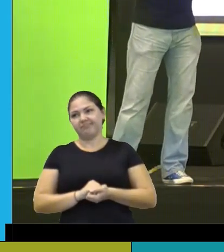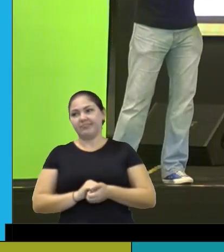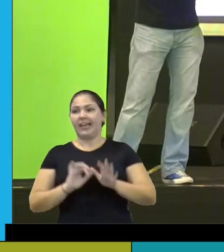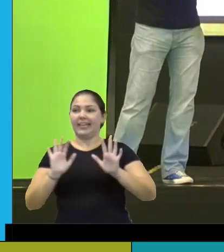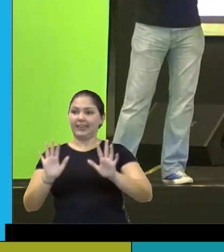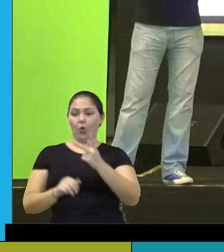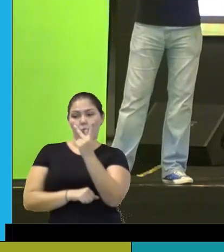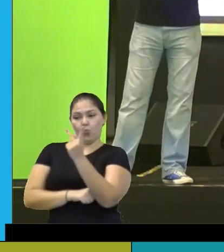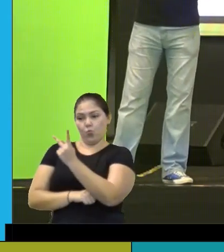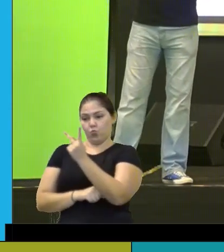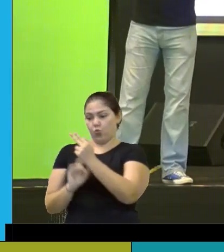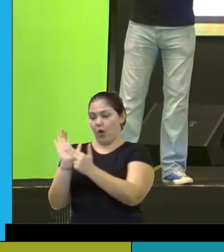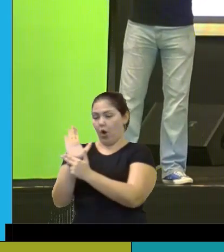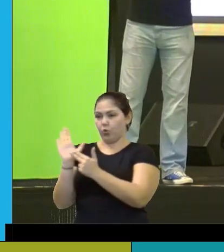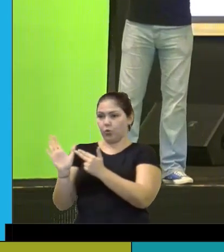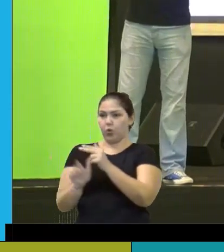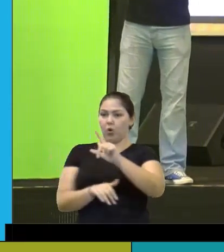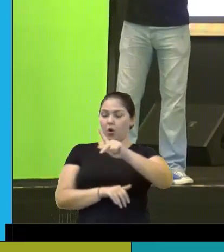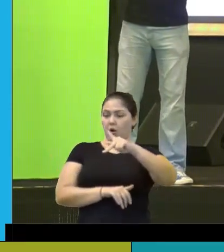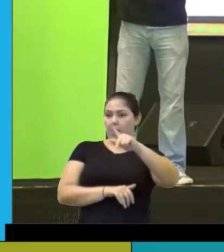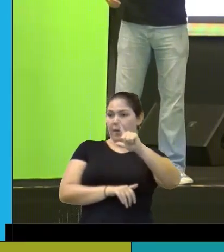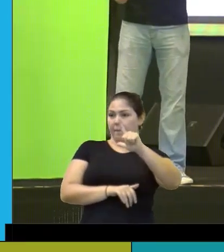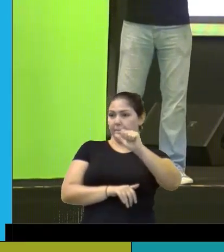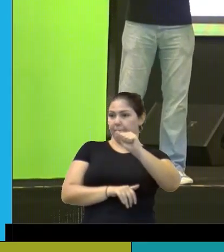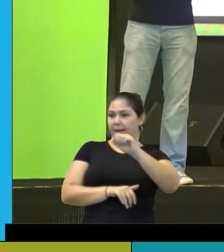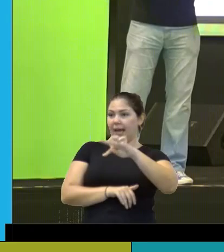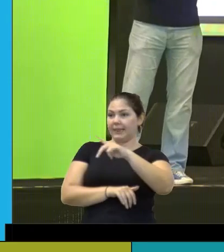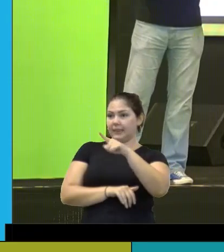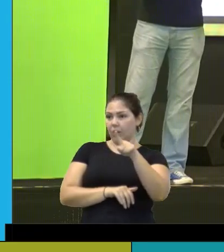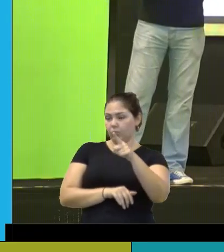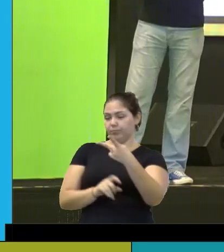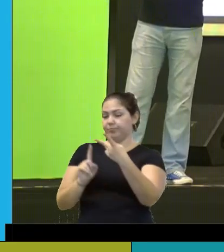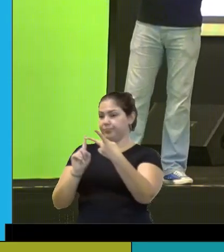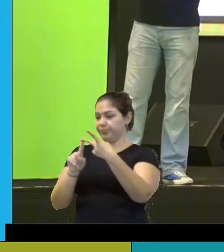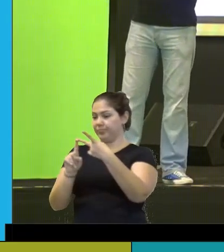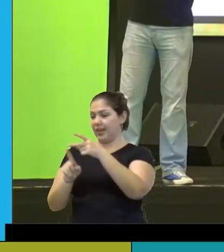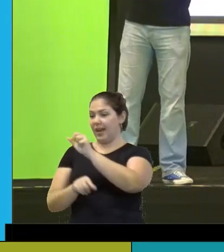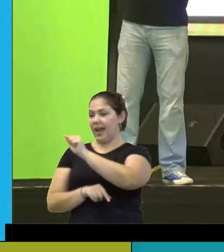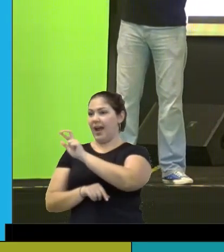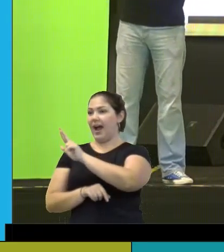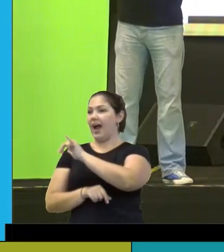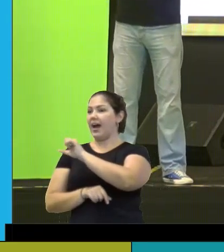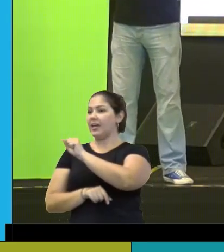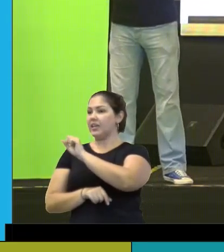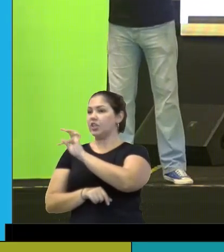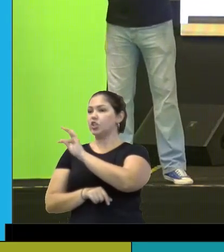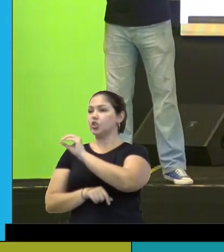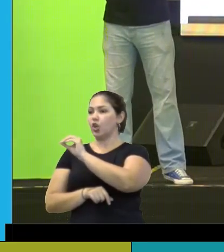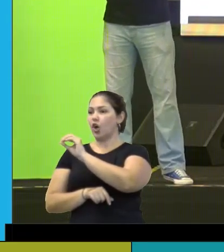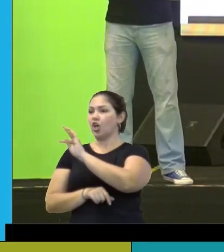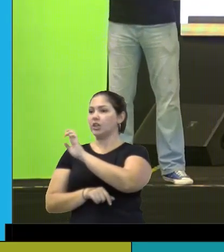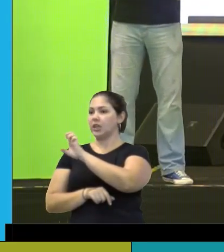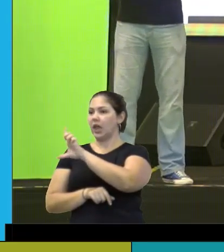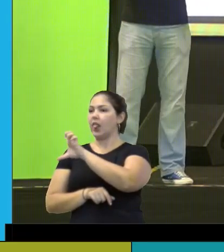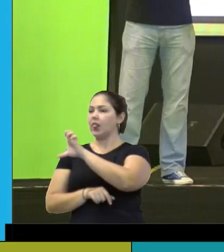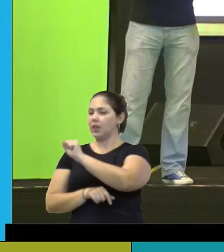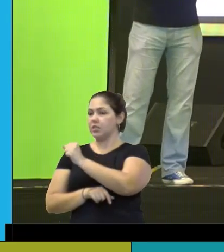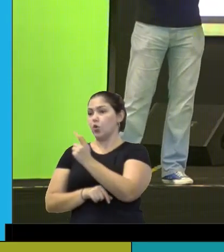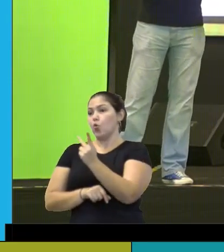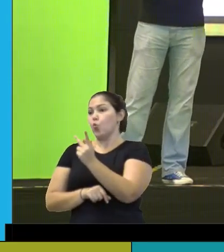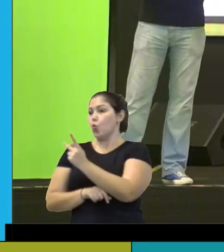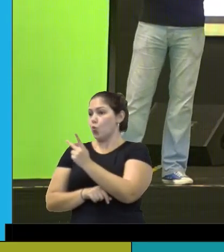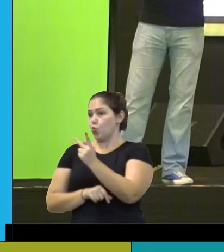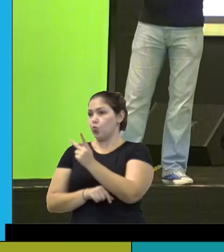com Platão, fazem parte, portanto, desse grupo de pensadores que foram intitulados como